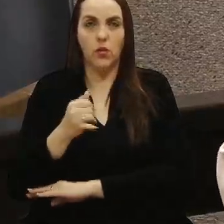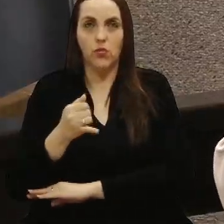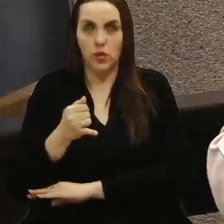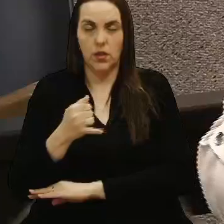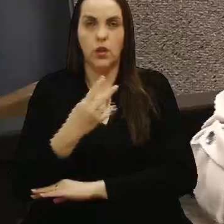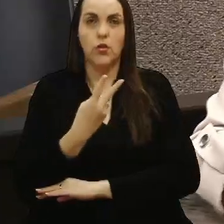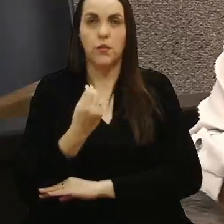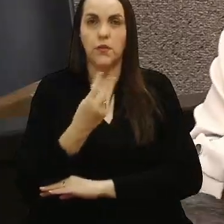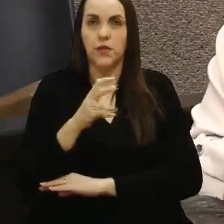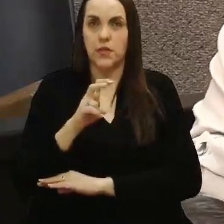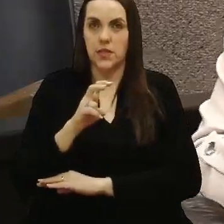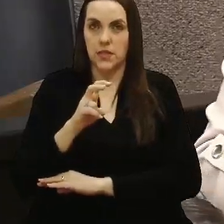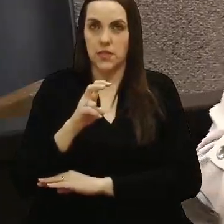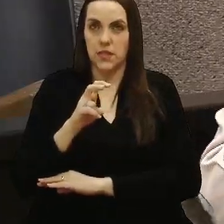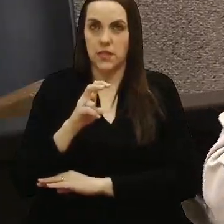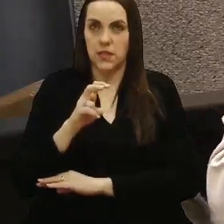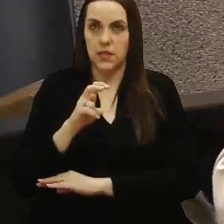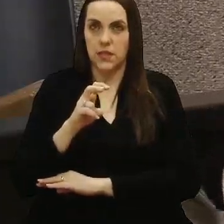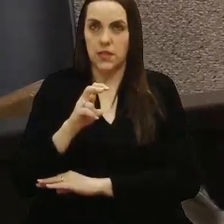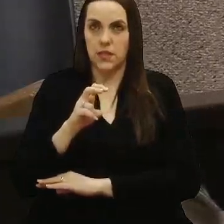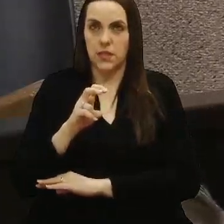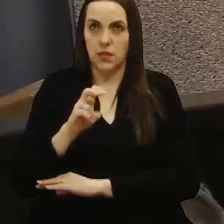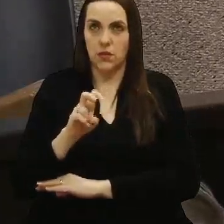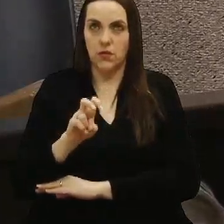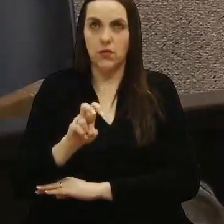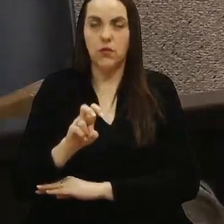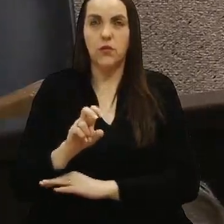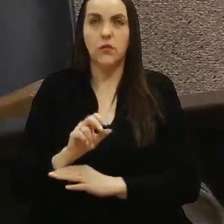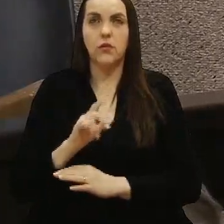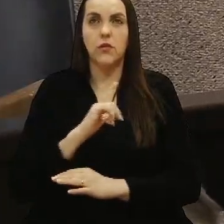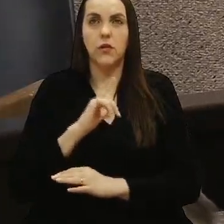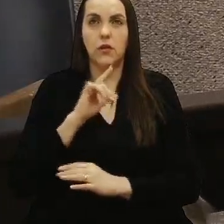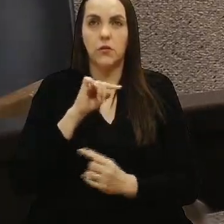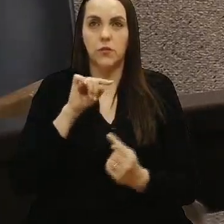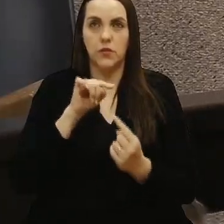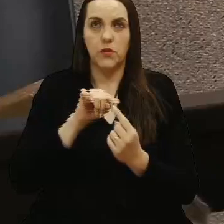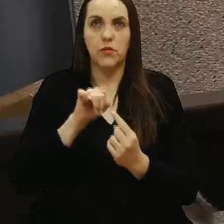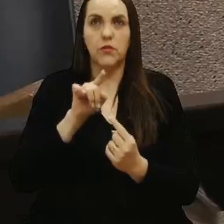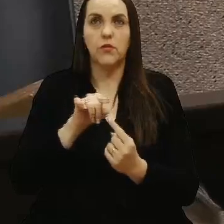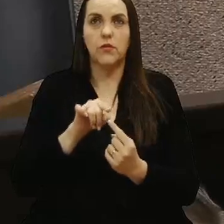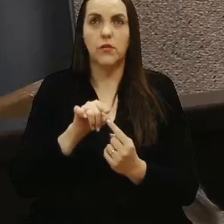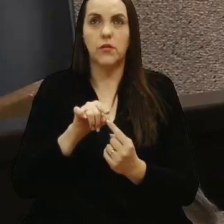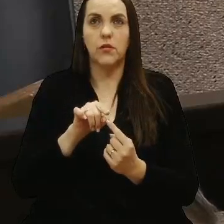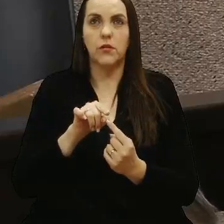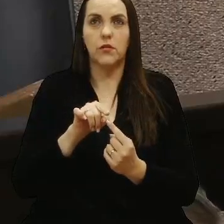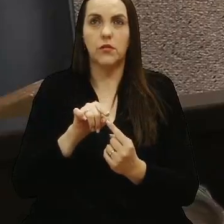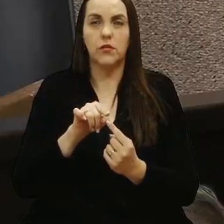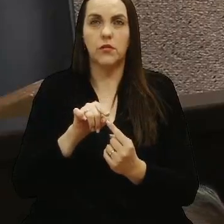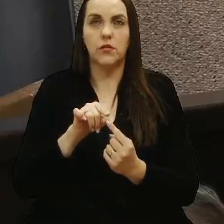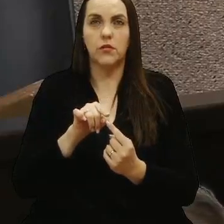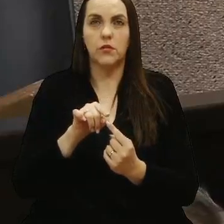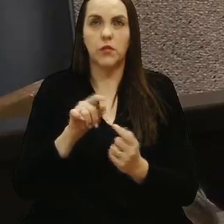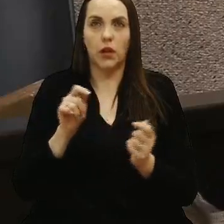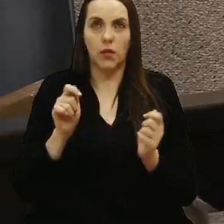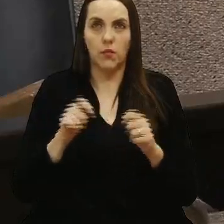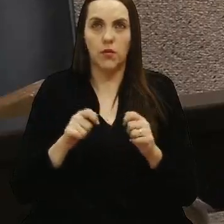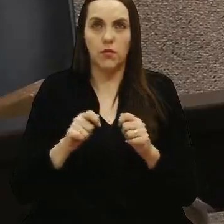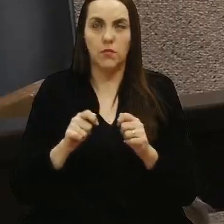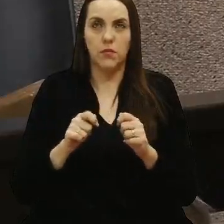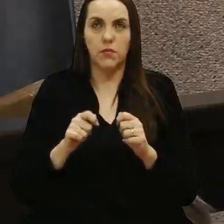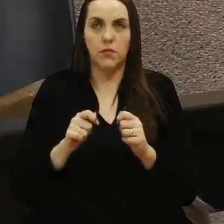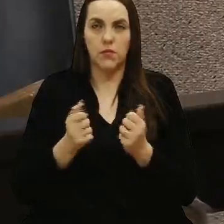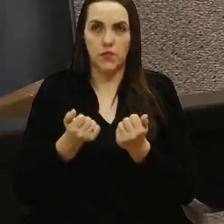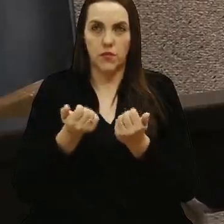de 2026, e a ideia mesmo é a questão de poder oferecer